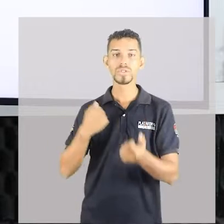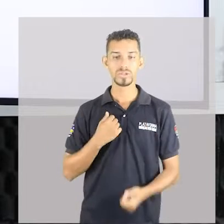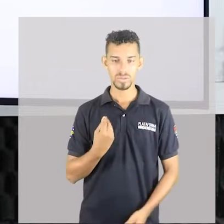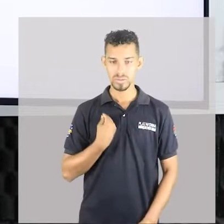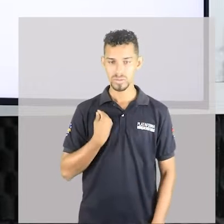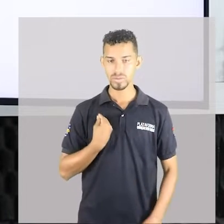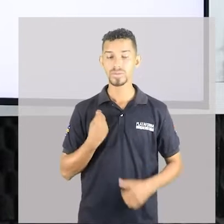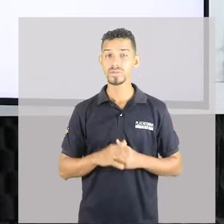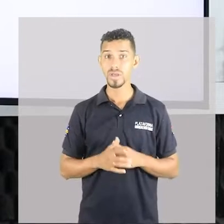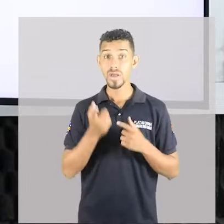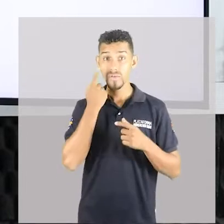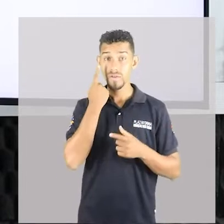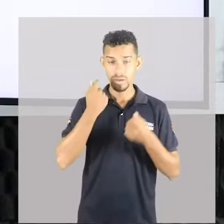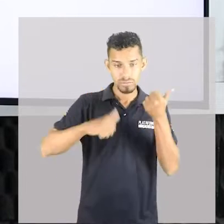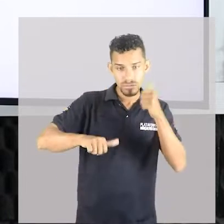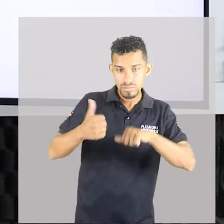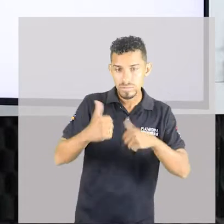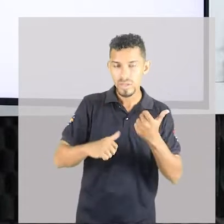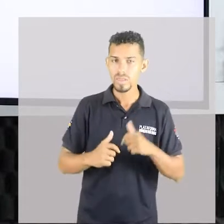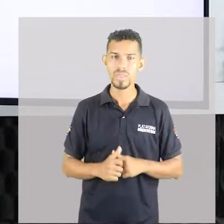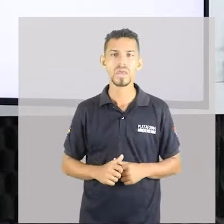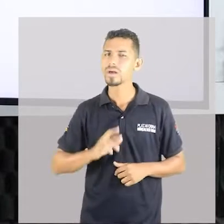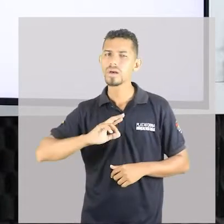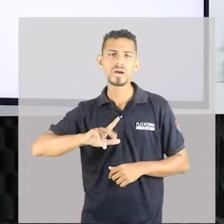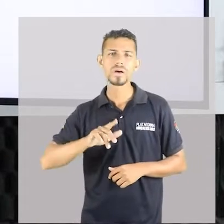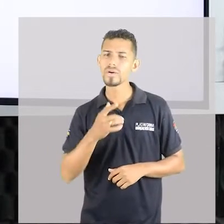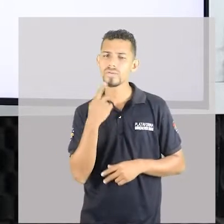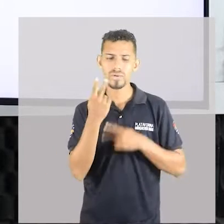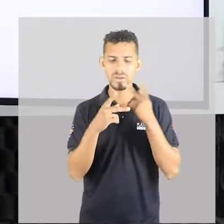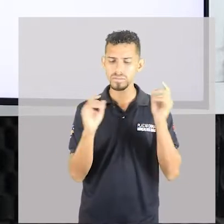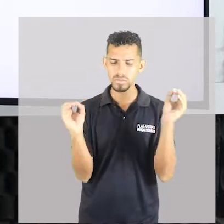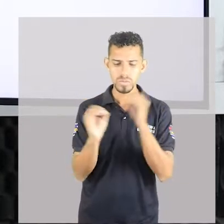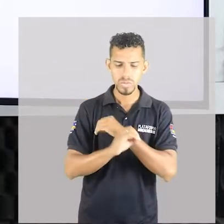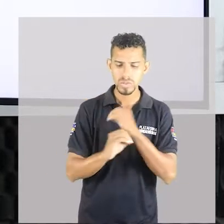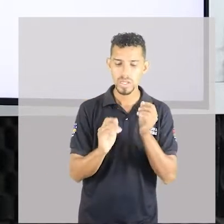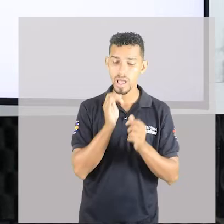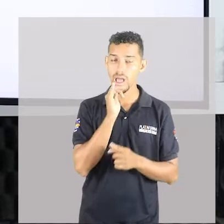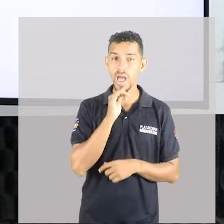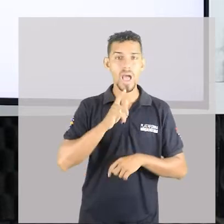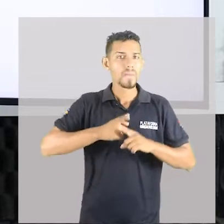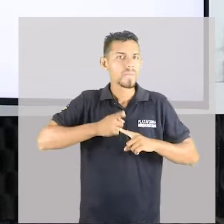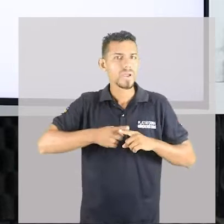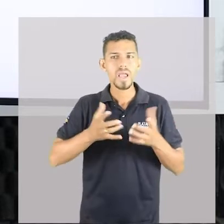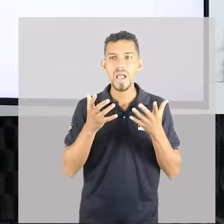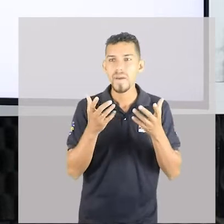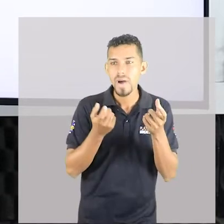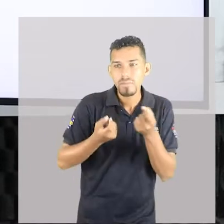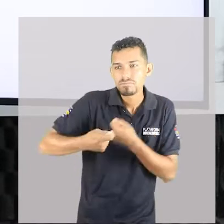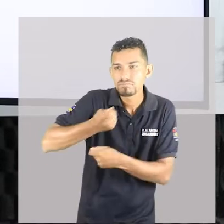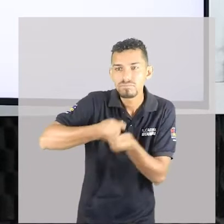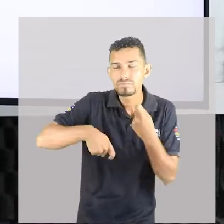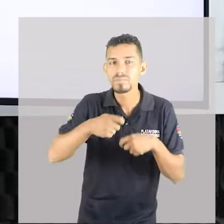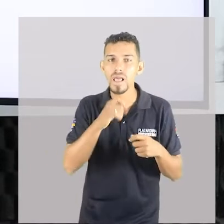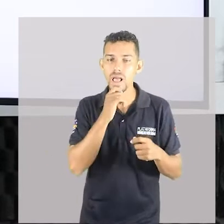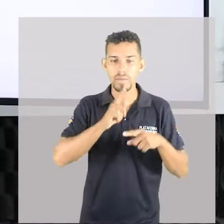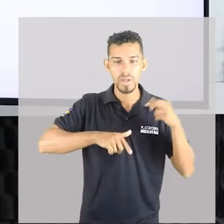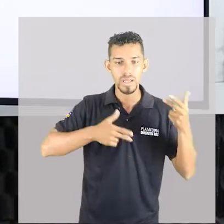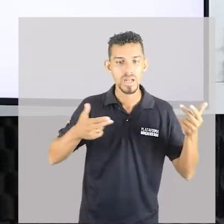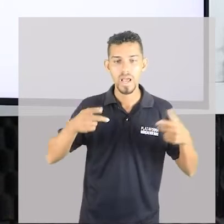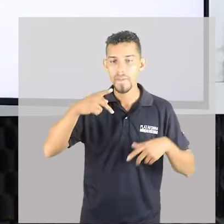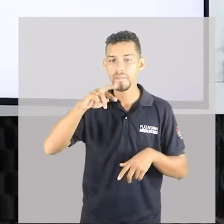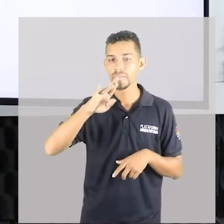estou. Então, vejam a justificativa. Não falaram, né, que era porque eles queriam mais mercado, que eles queriam